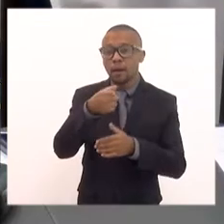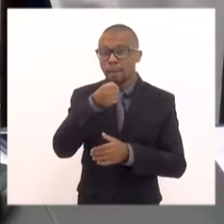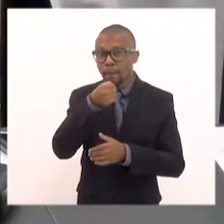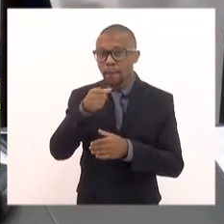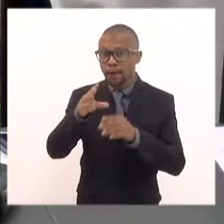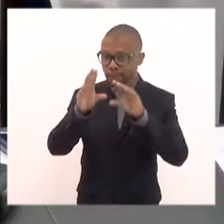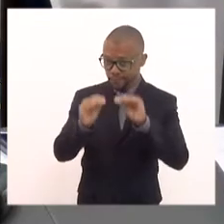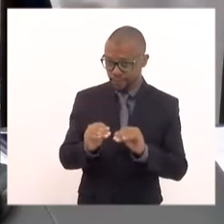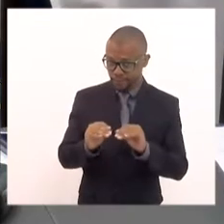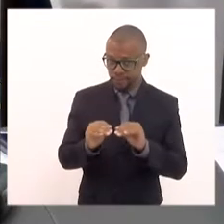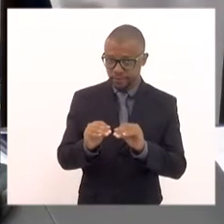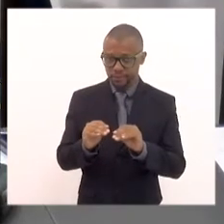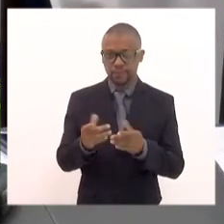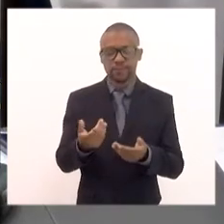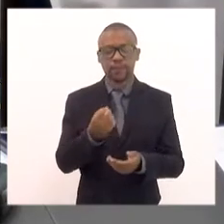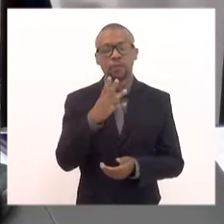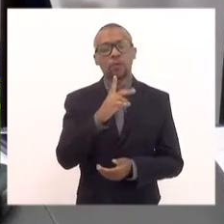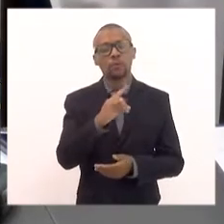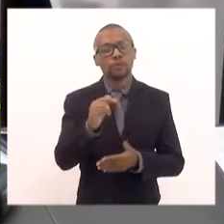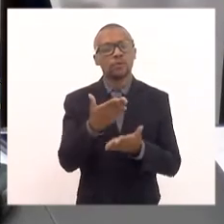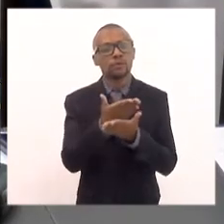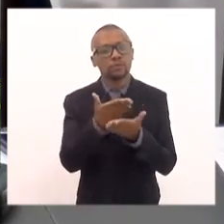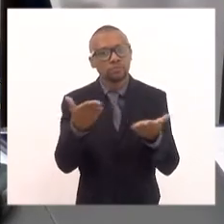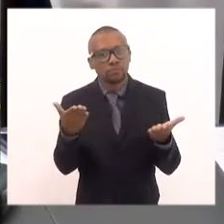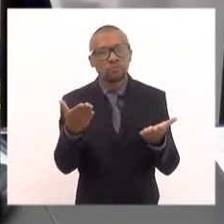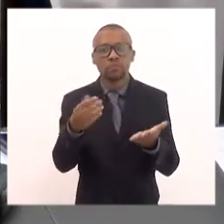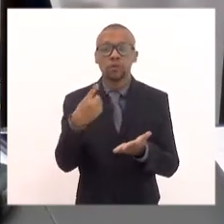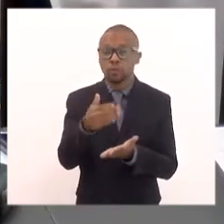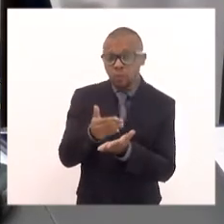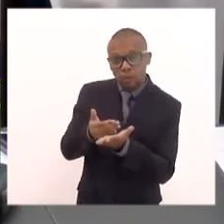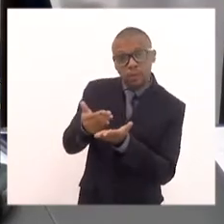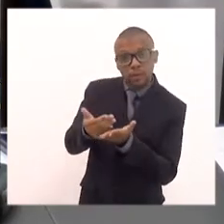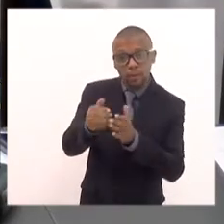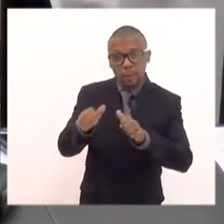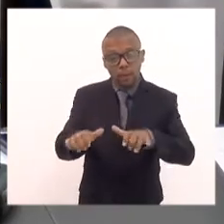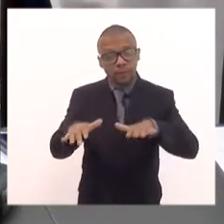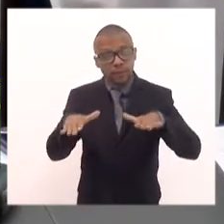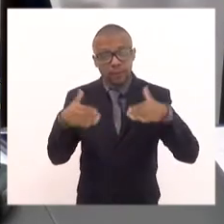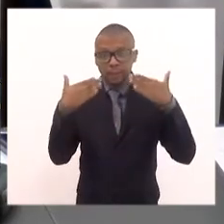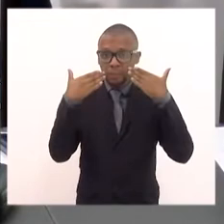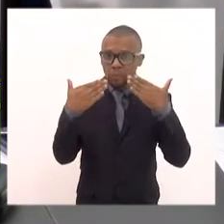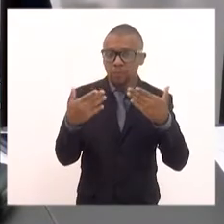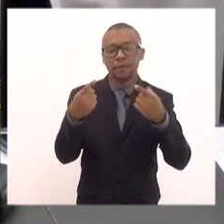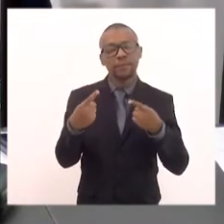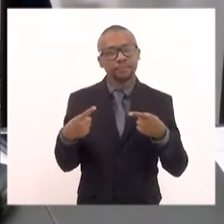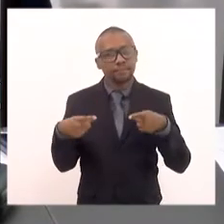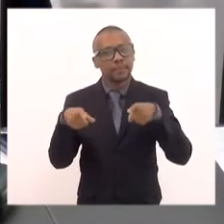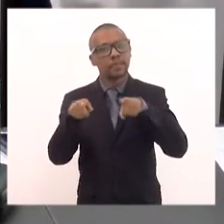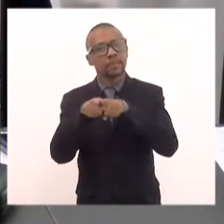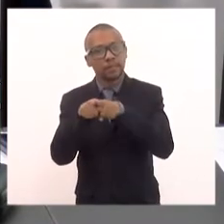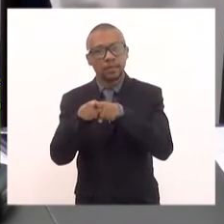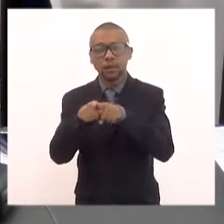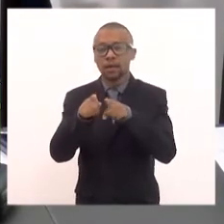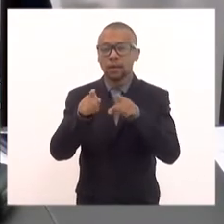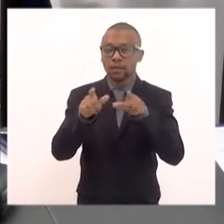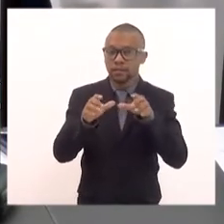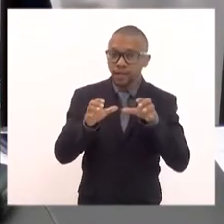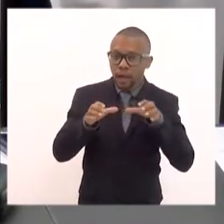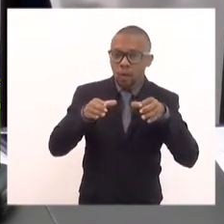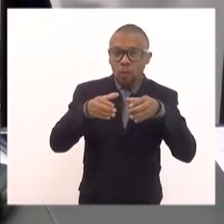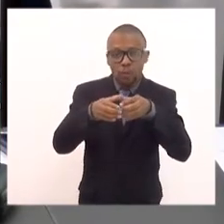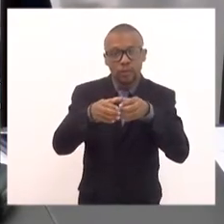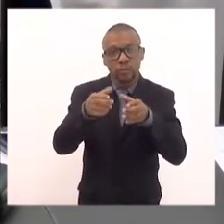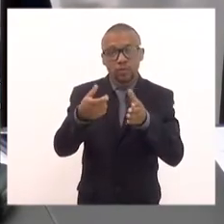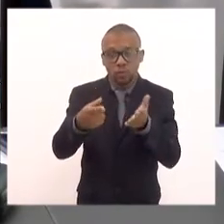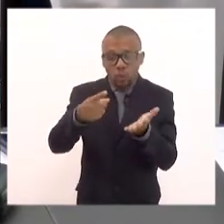Bom dia, estamos dando início a uma audiência pública conjunta da Comissão do Cumpra-se